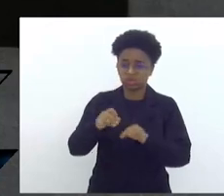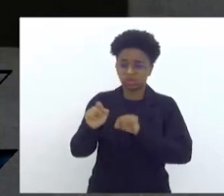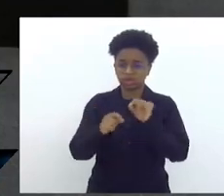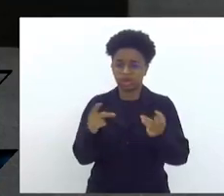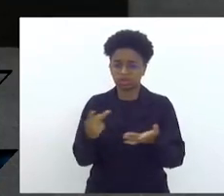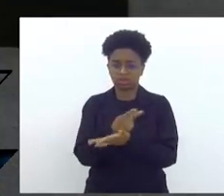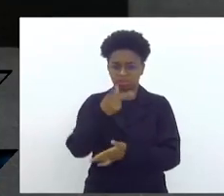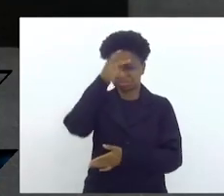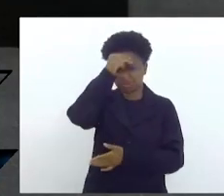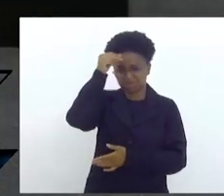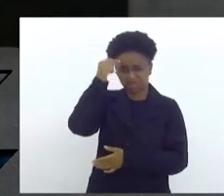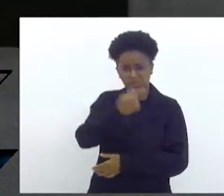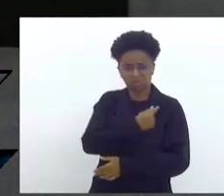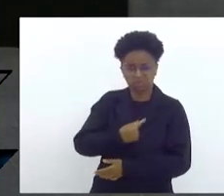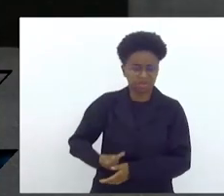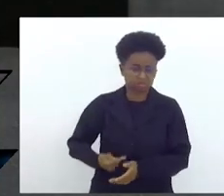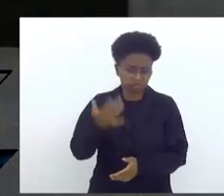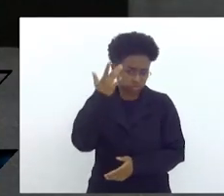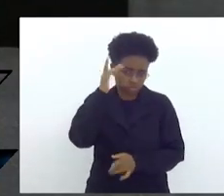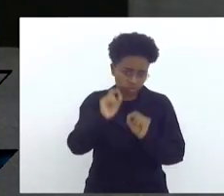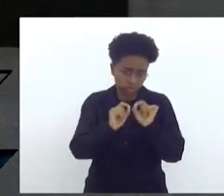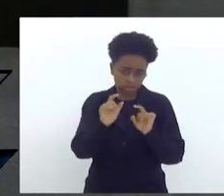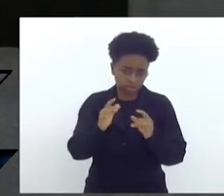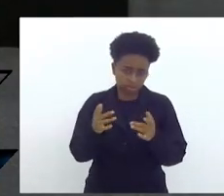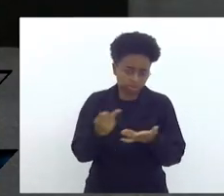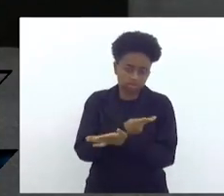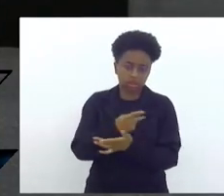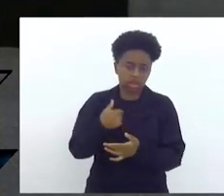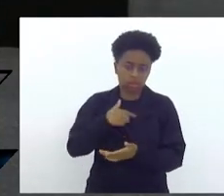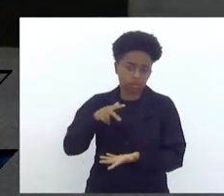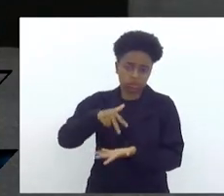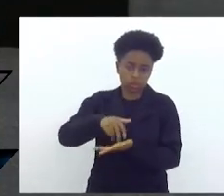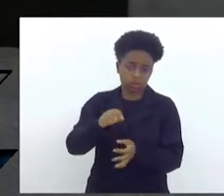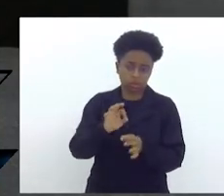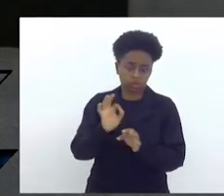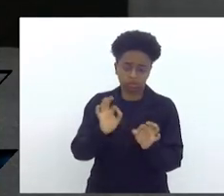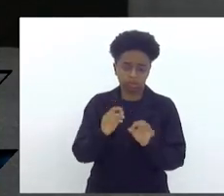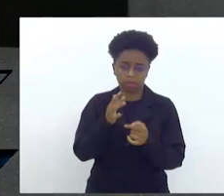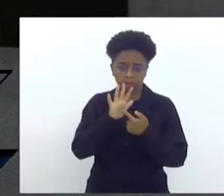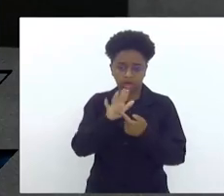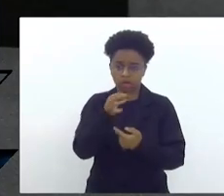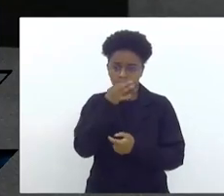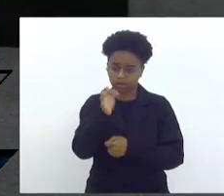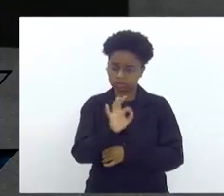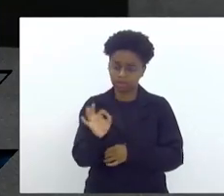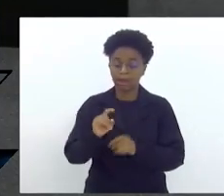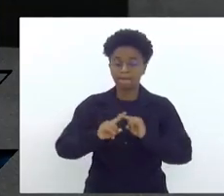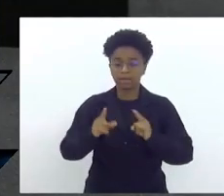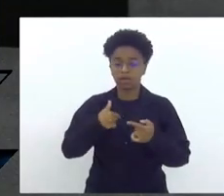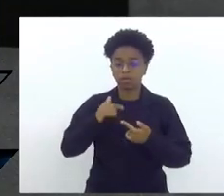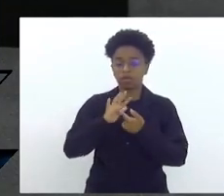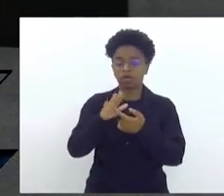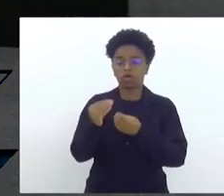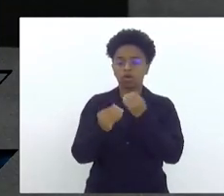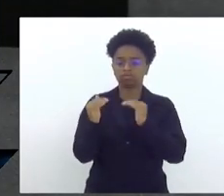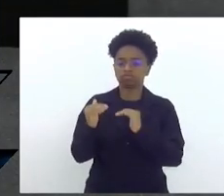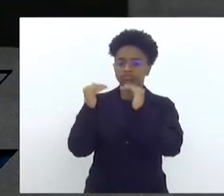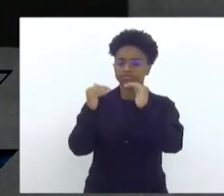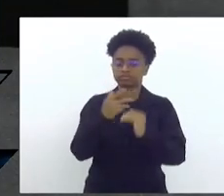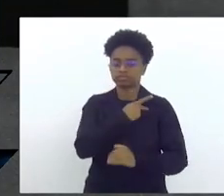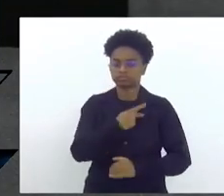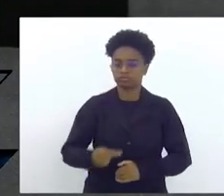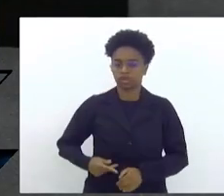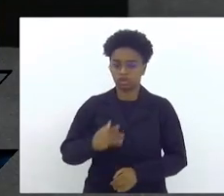prefeitura Governo do Estado quanto a isso eu não vou me posicionar mas quero fortalecer a grandeza do presidente Lula